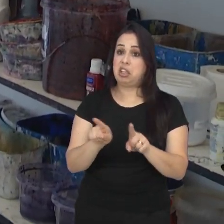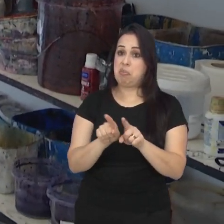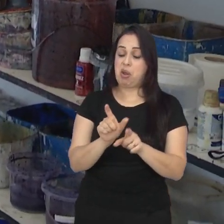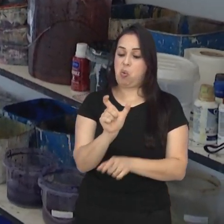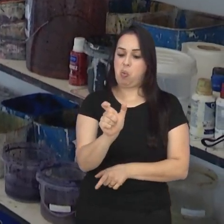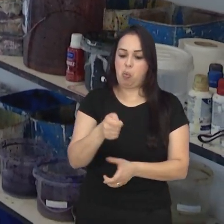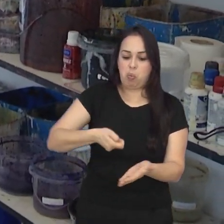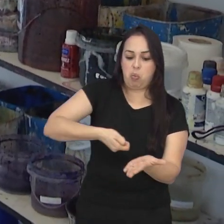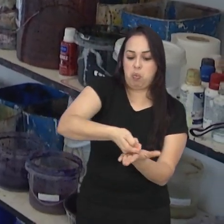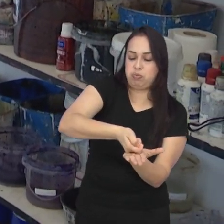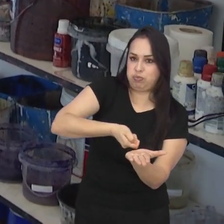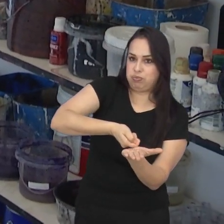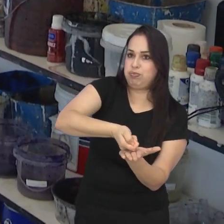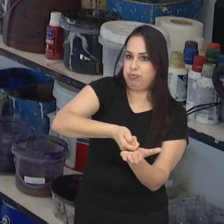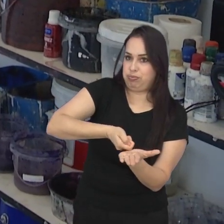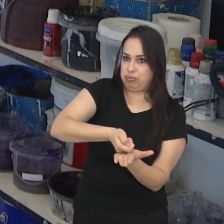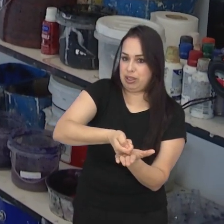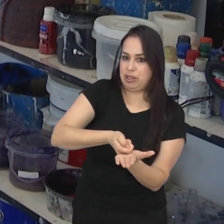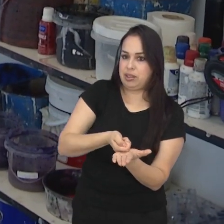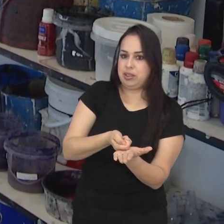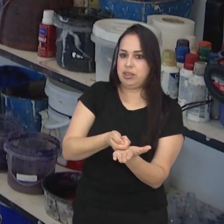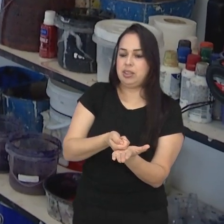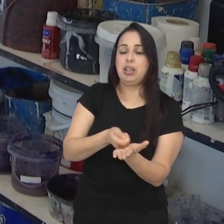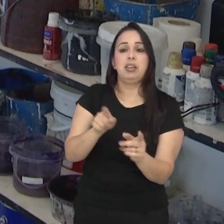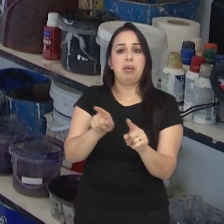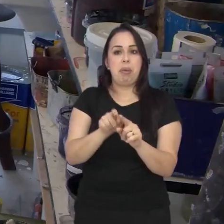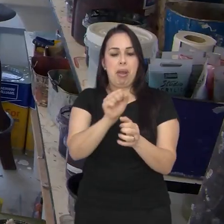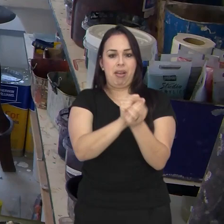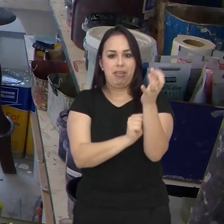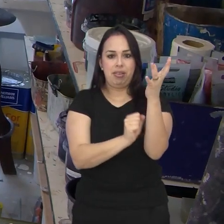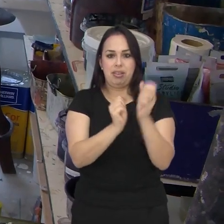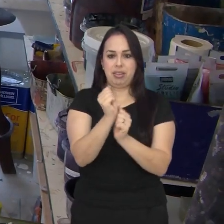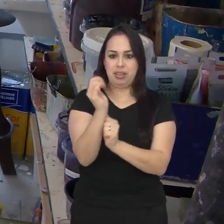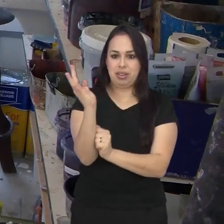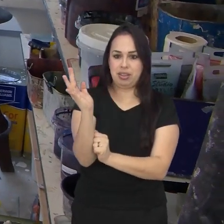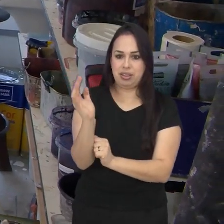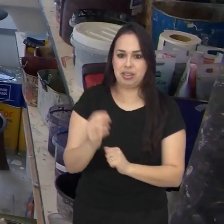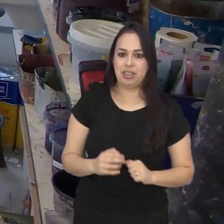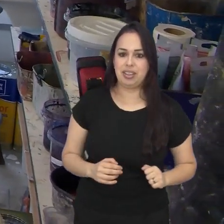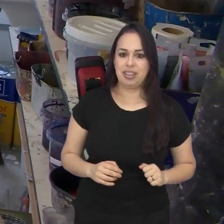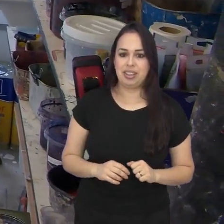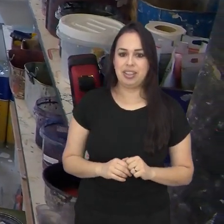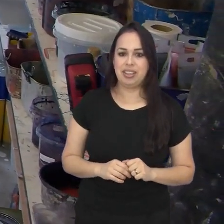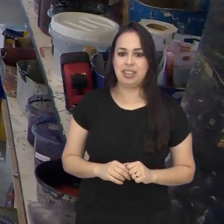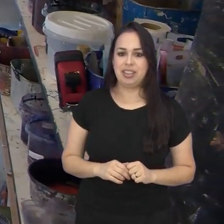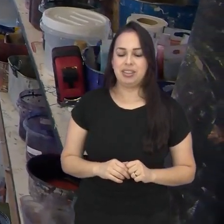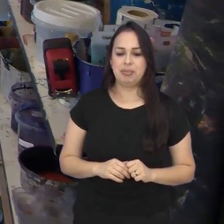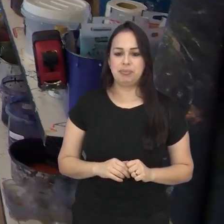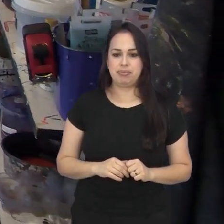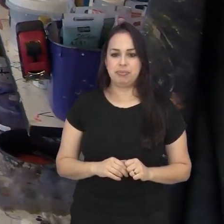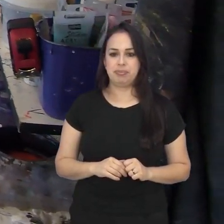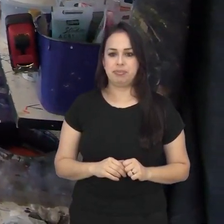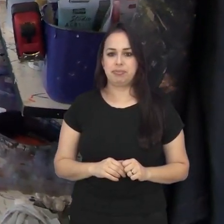Com um rolinho algumas vezes. Com essa aqui é minha luva, né? Eu uso rolinho de tinta, gente, vou pegar.